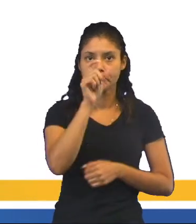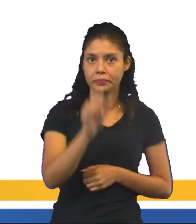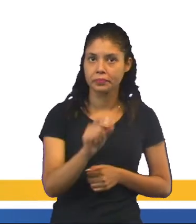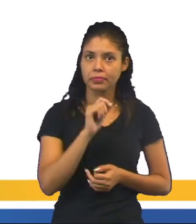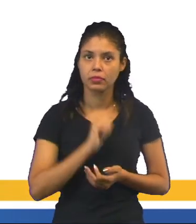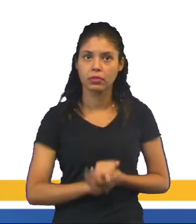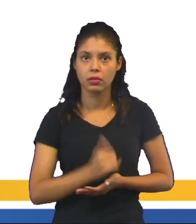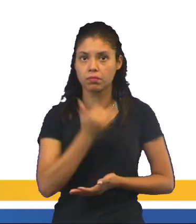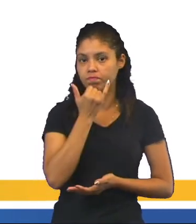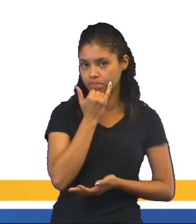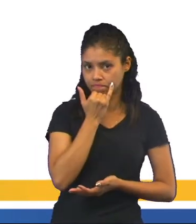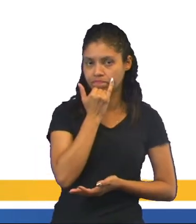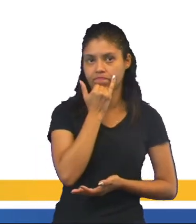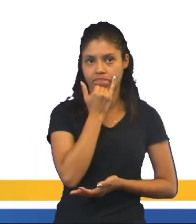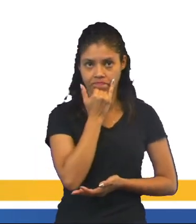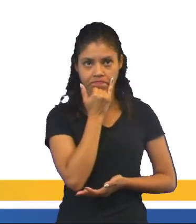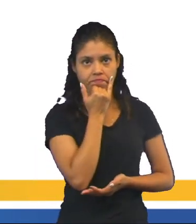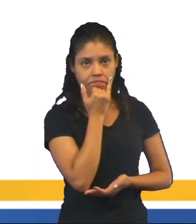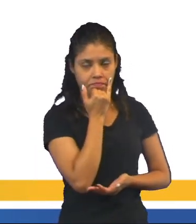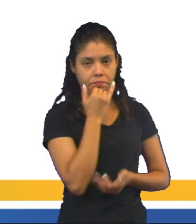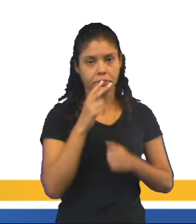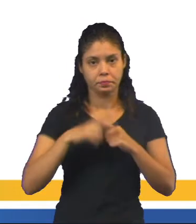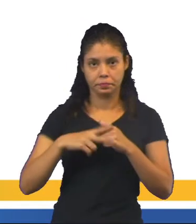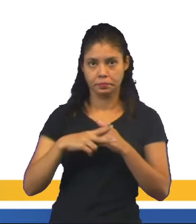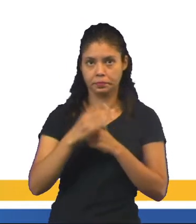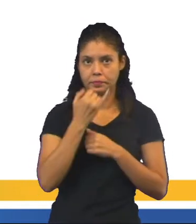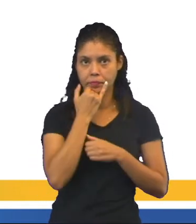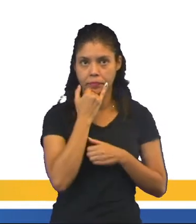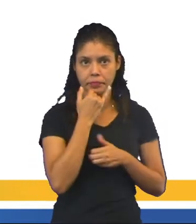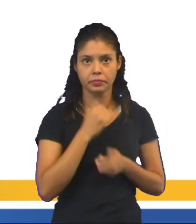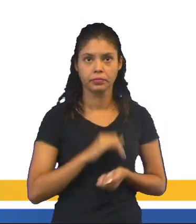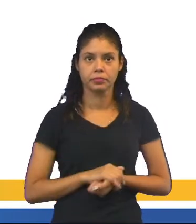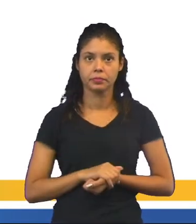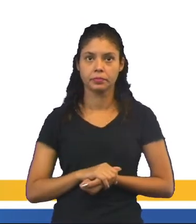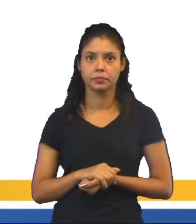personagem. Desculpou-se, do verbo desculpar.